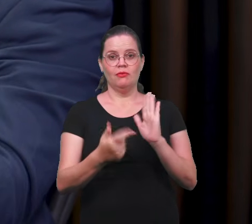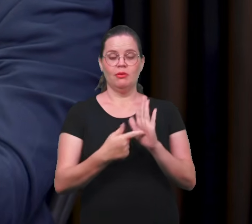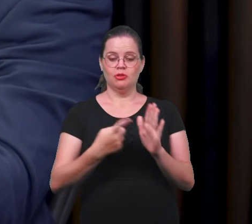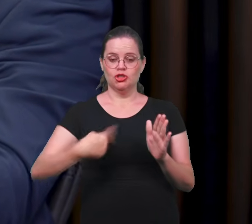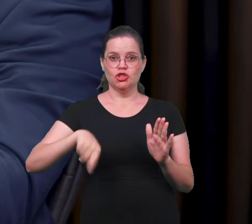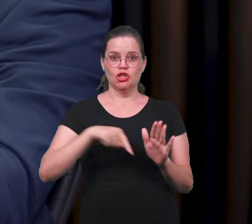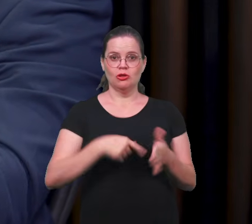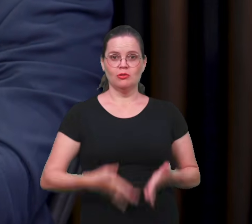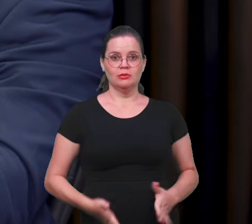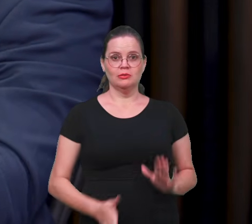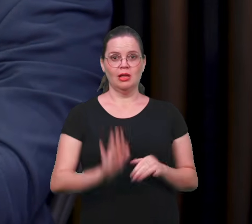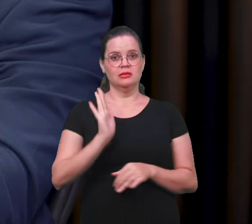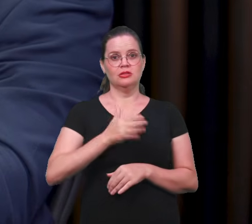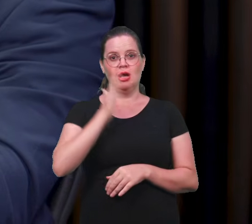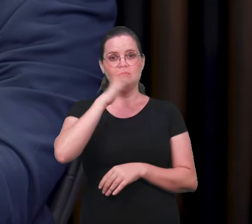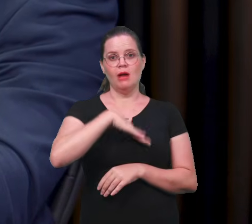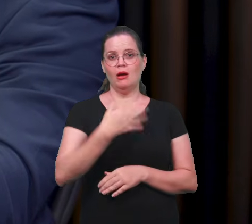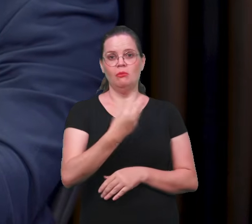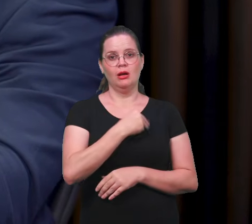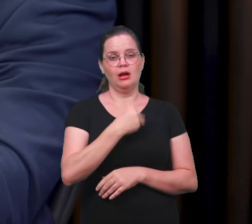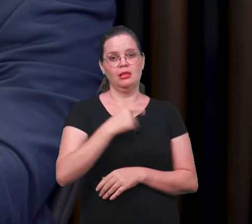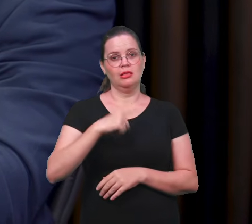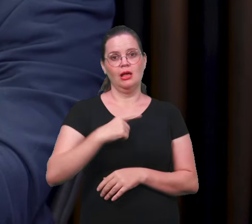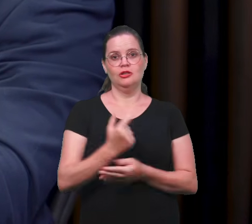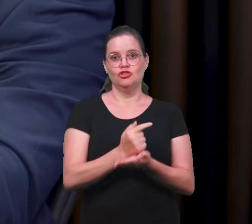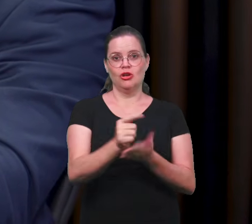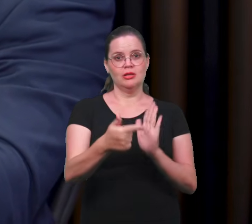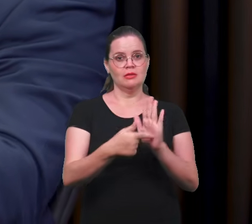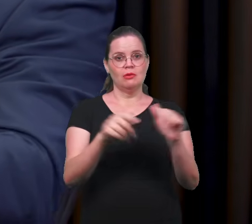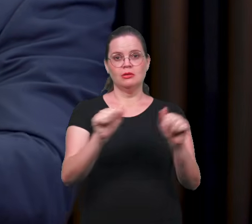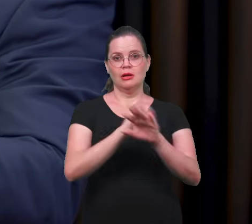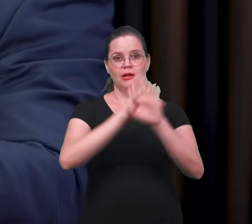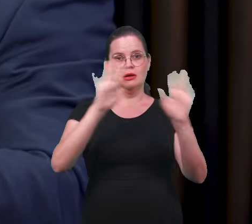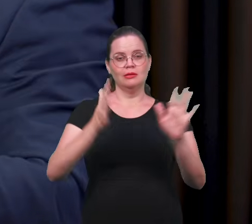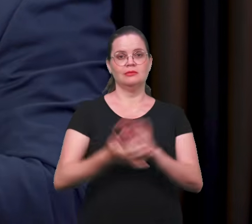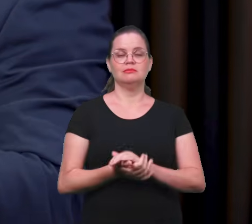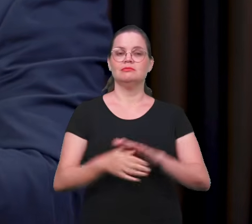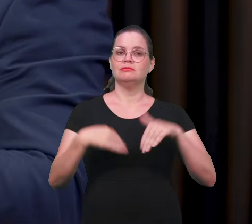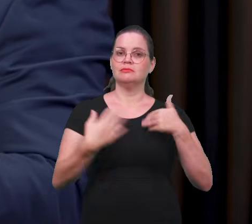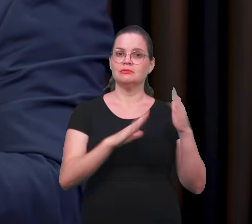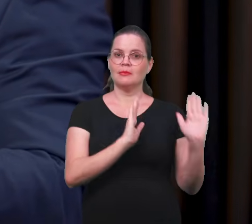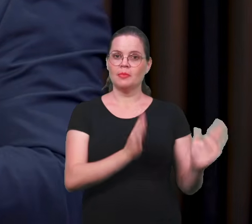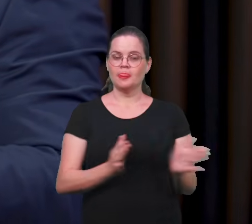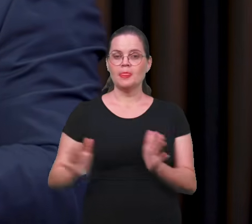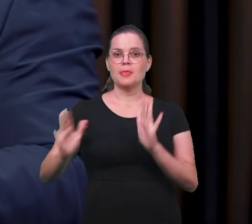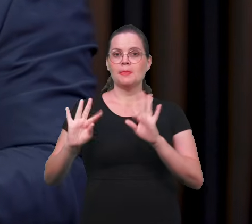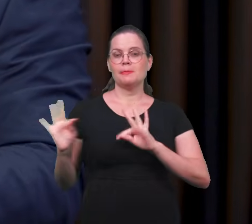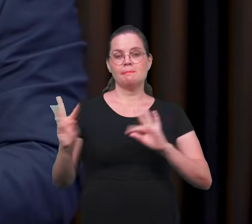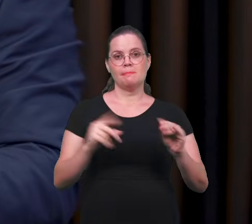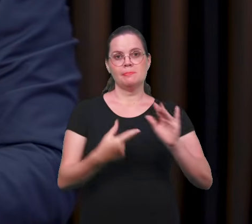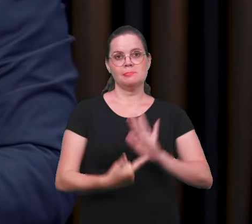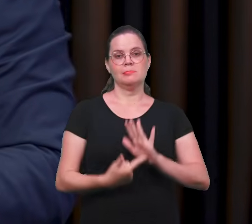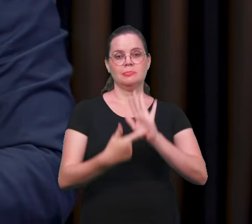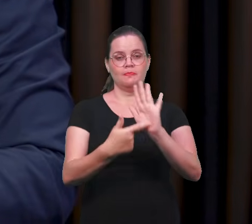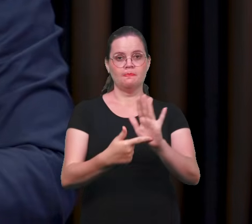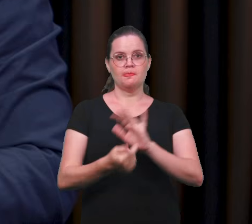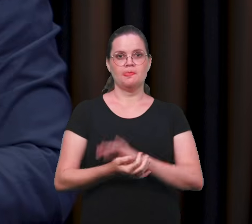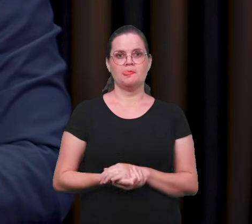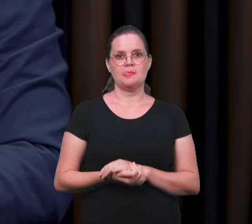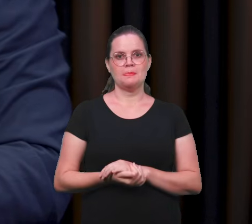desde a sua meninice, lá em Gênesis. Então, essa sequência que nós trouxemos aqui